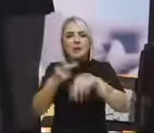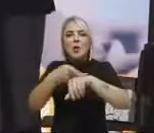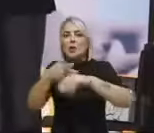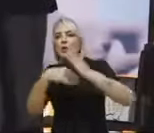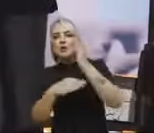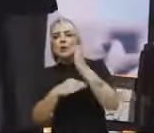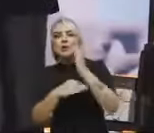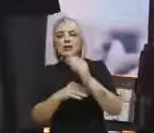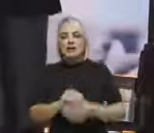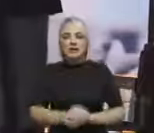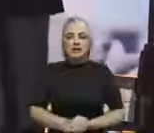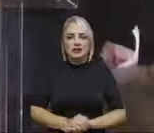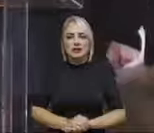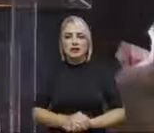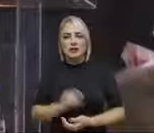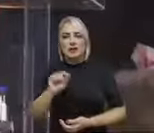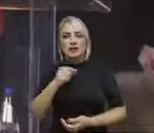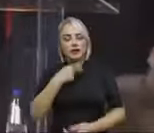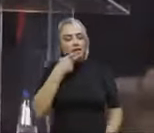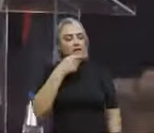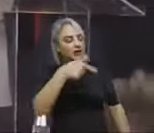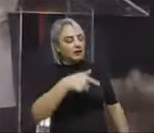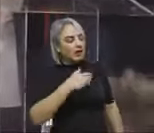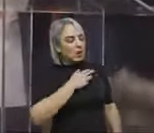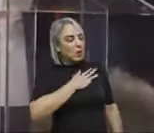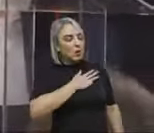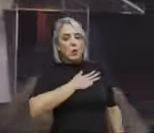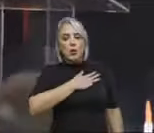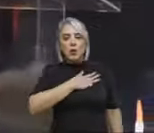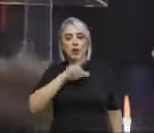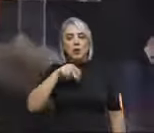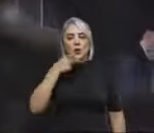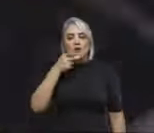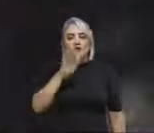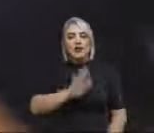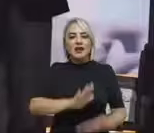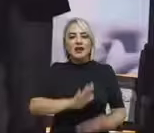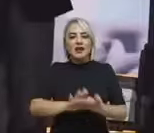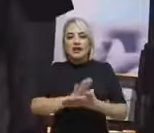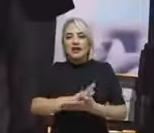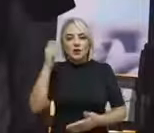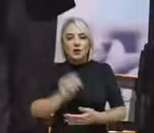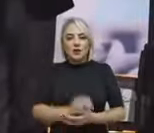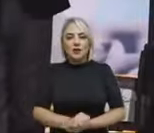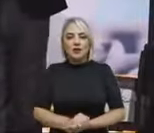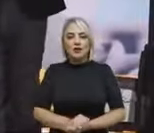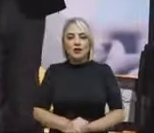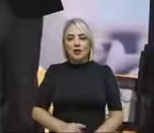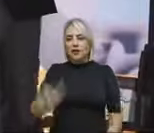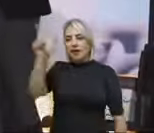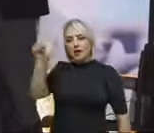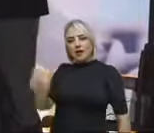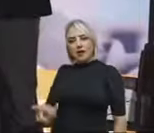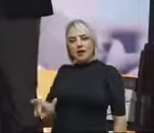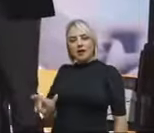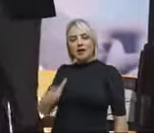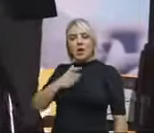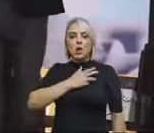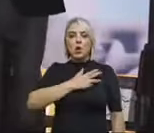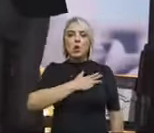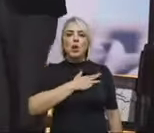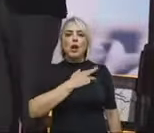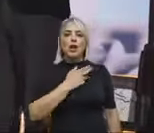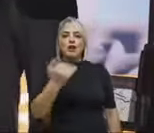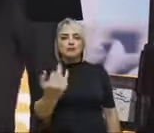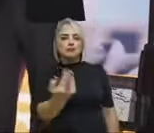o que eu estou dizendo, Lula, que eu nunca contei a ninguém. Este cidadão me mandou a resposta através